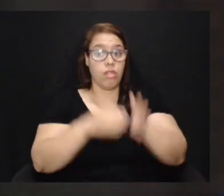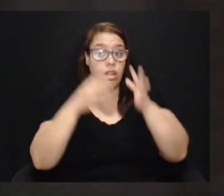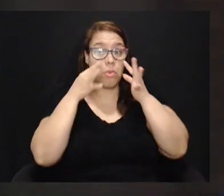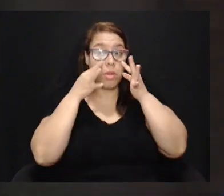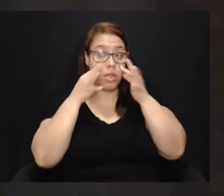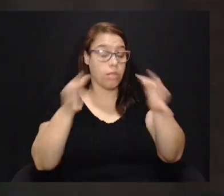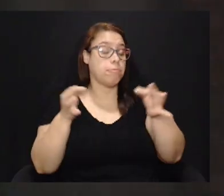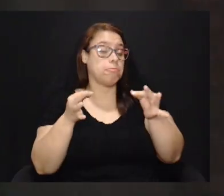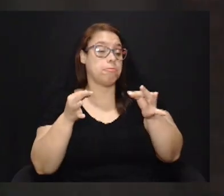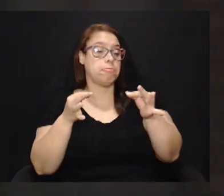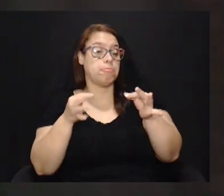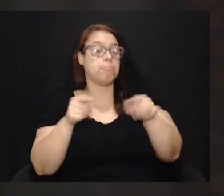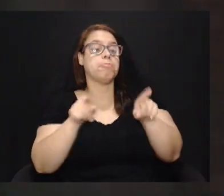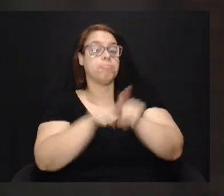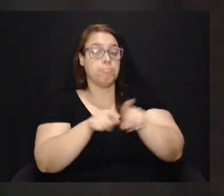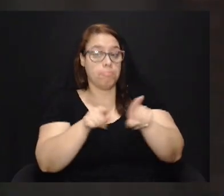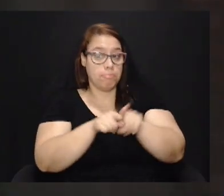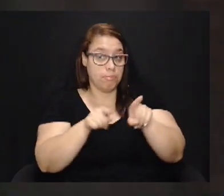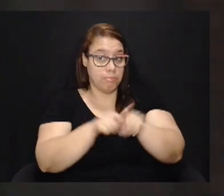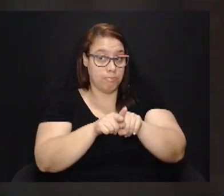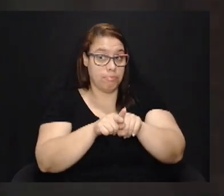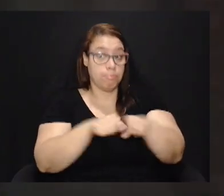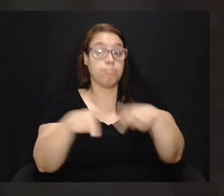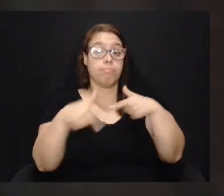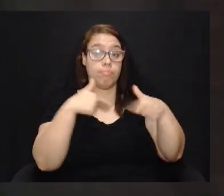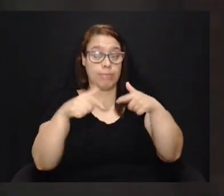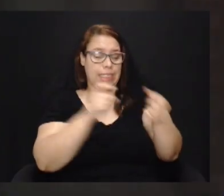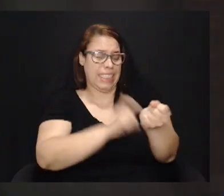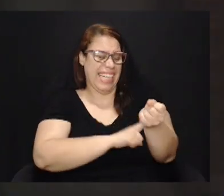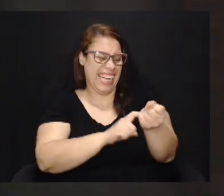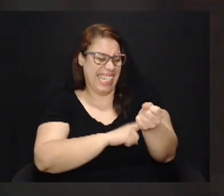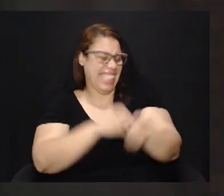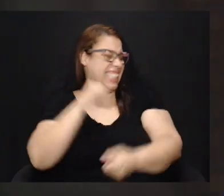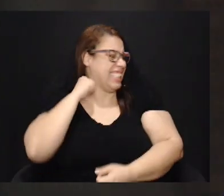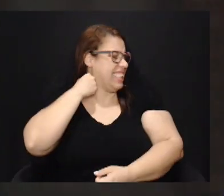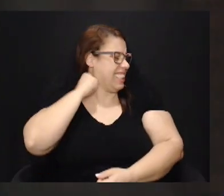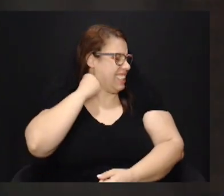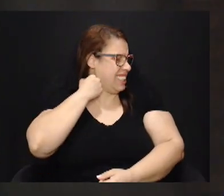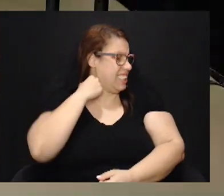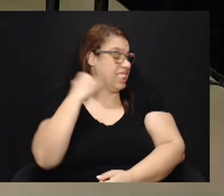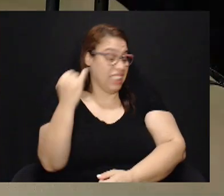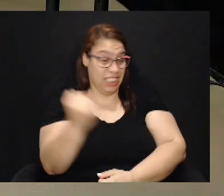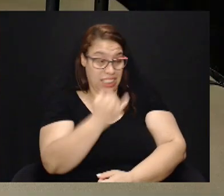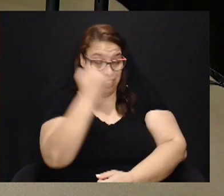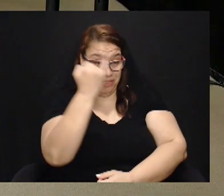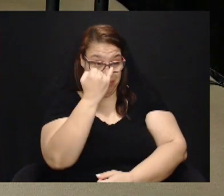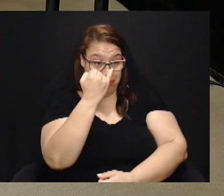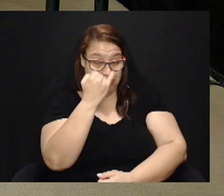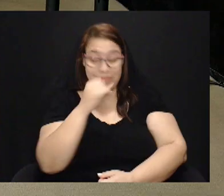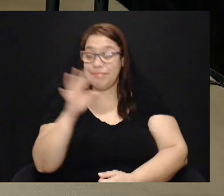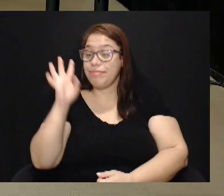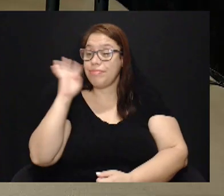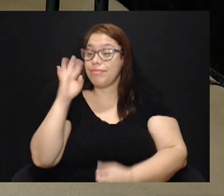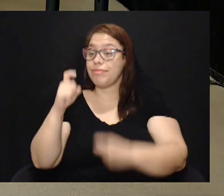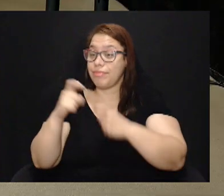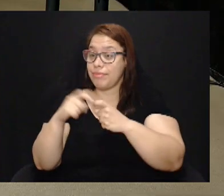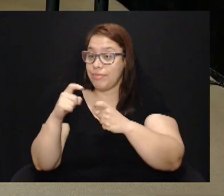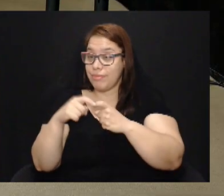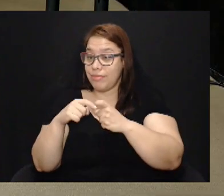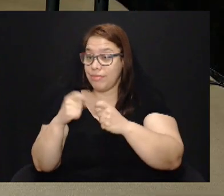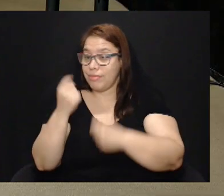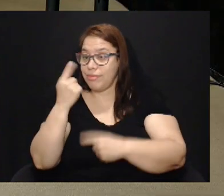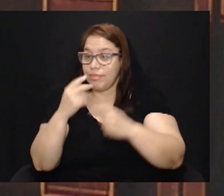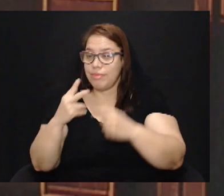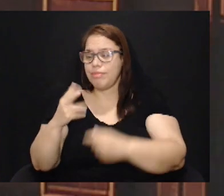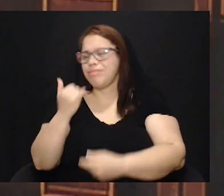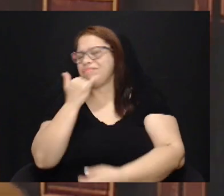também. Então, para trabalhar estresse, ansiedade, é extremamente importante. Olha também, aí, que legal. Muito. Doutora, ia pontuar algo, eu acabei te cortando, desculpa.